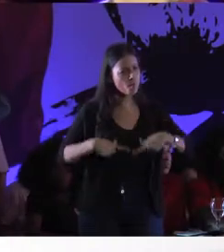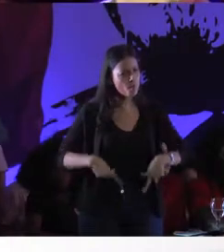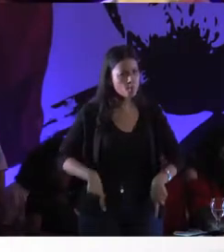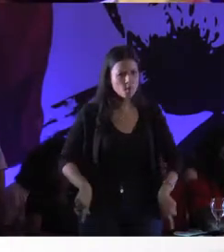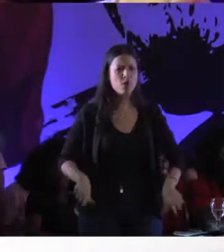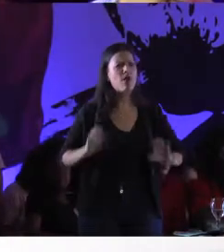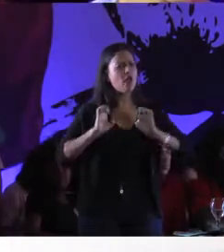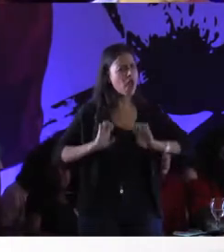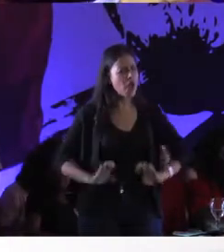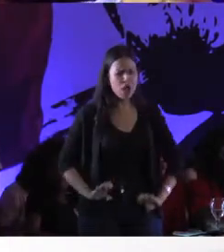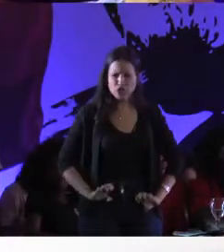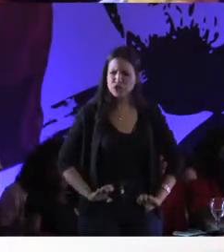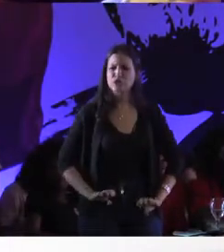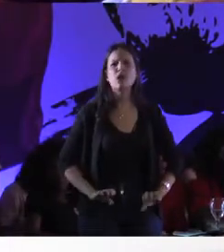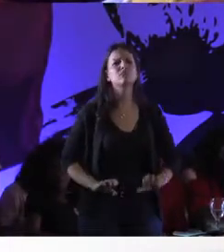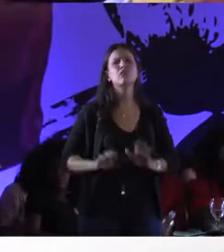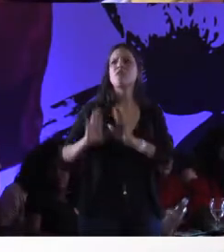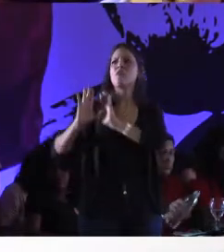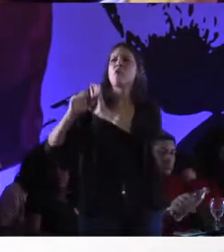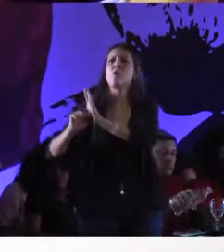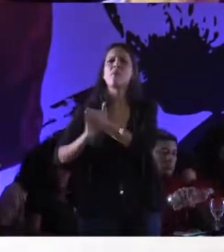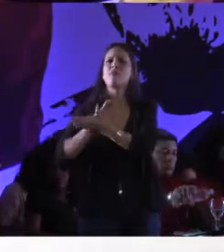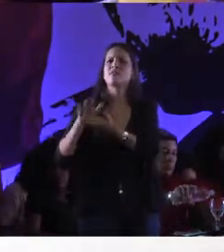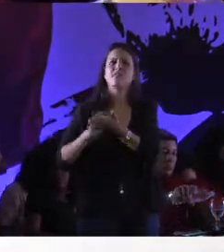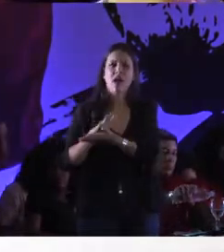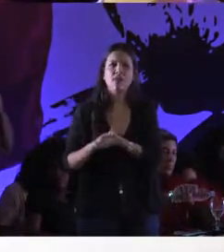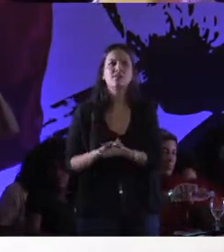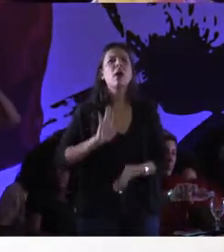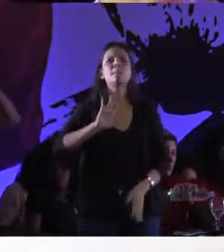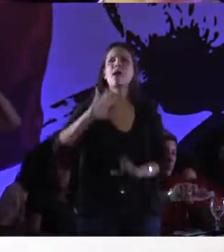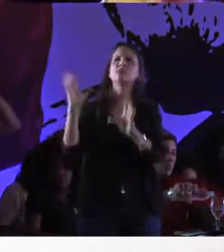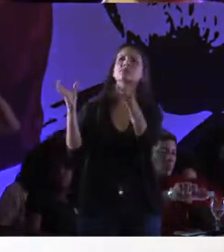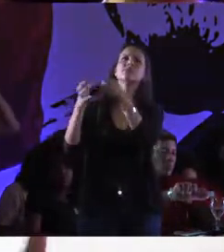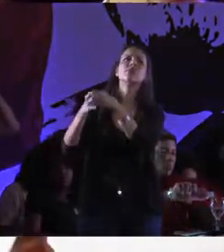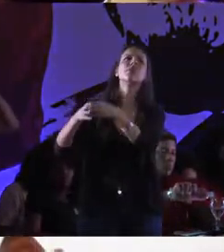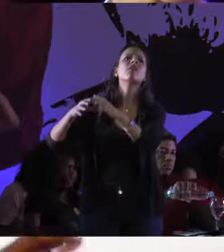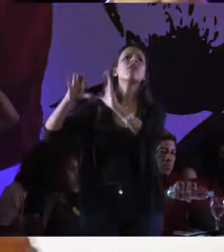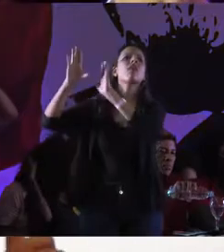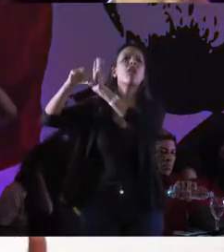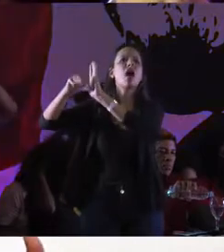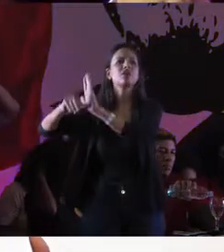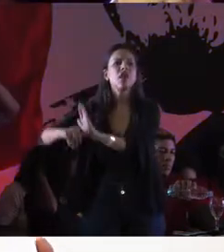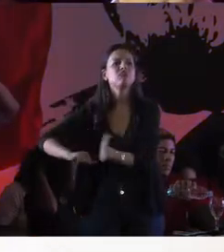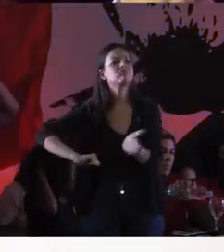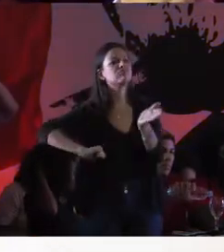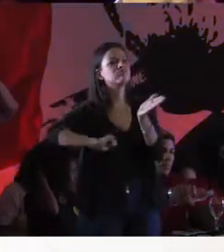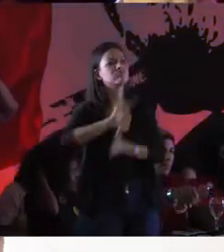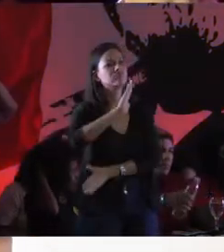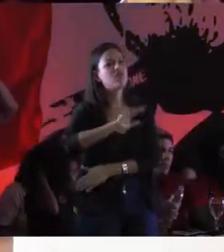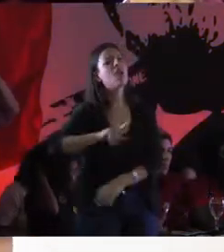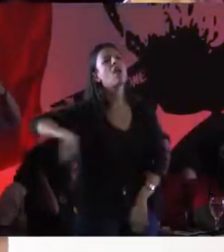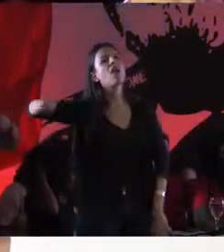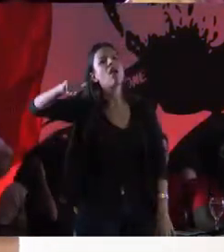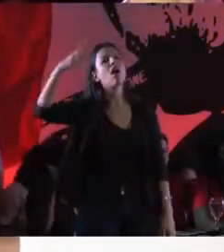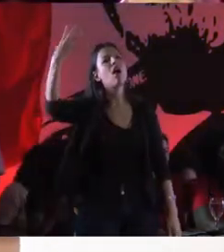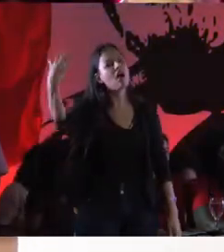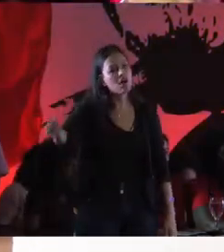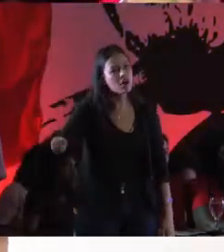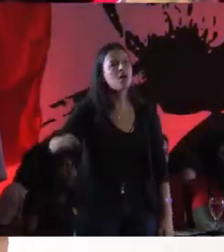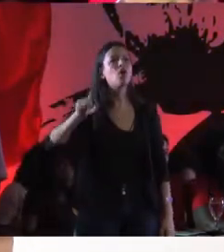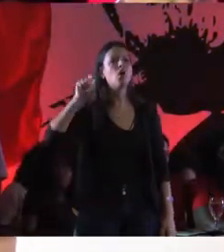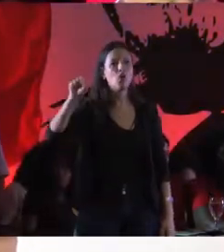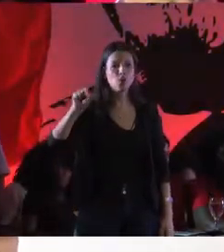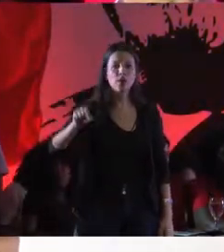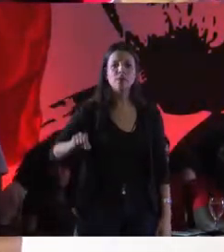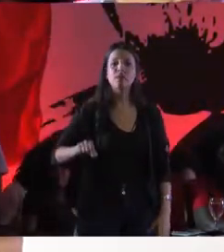grampo do palácio e foi destituída por essa quadrilha de criminosos que acabou de aprovar a intervenção militar